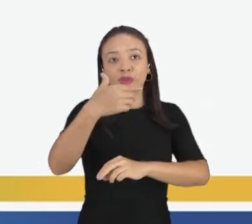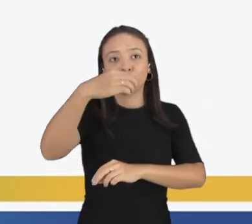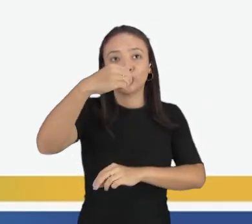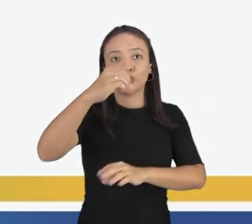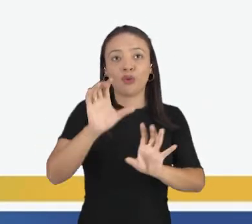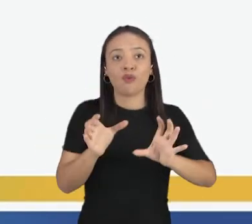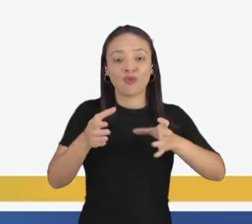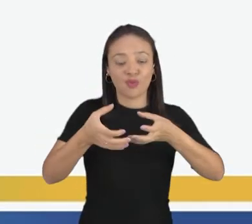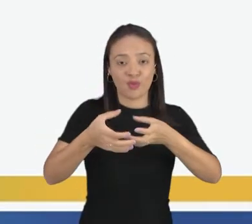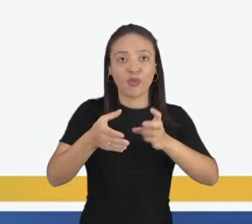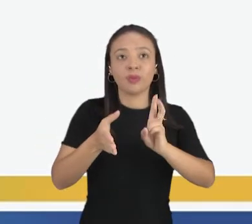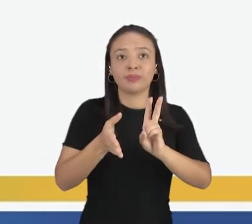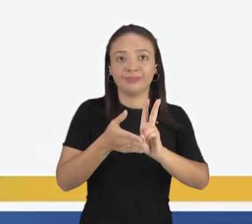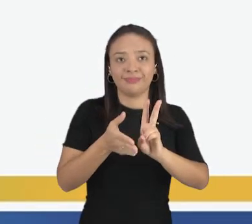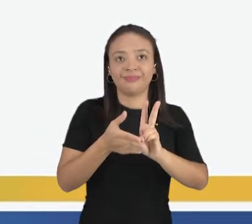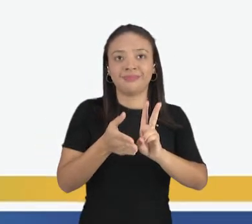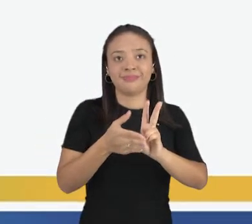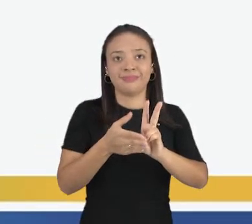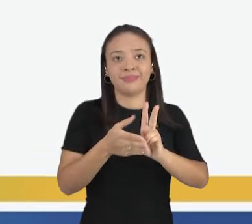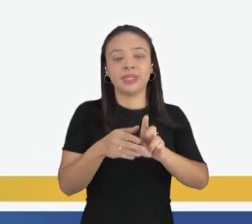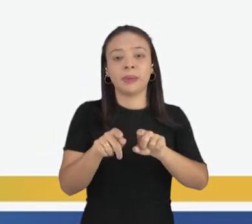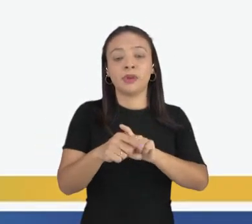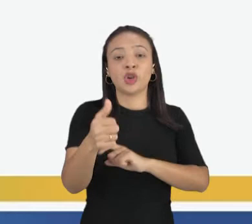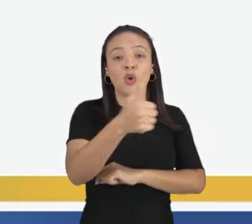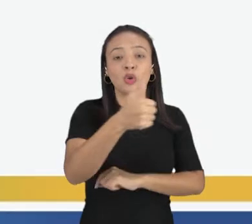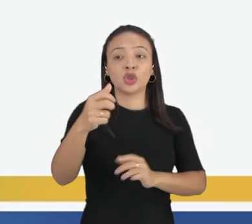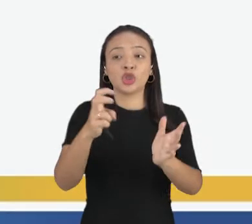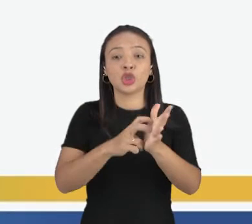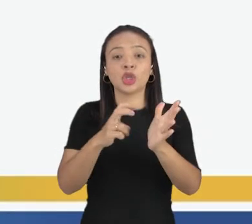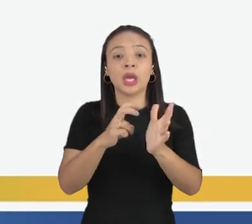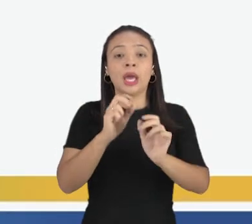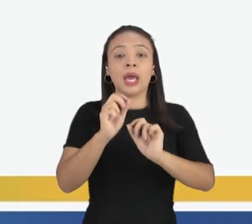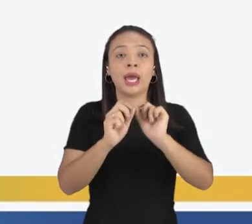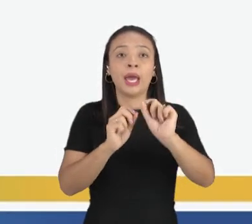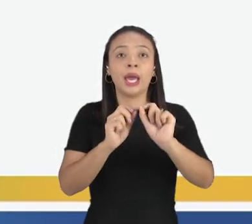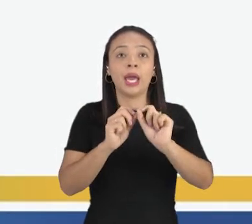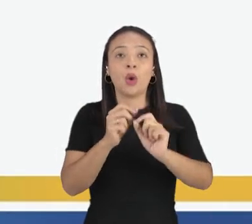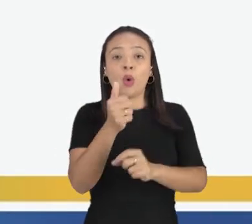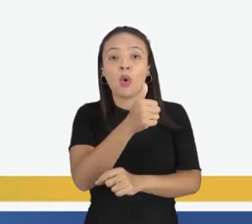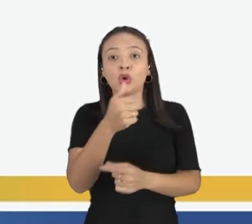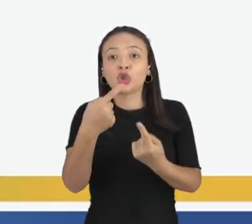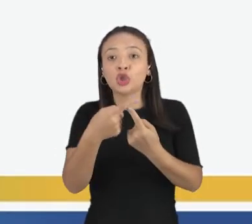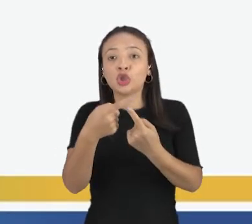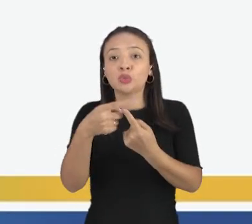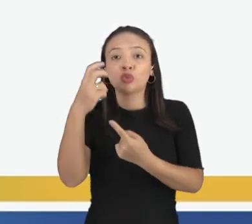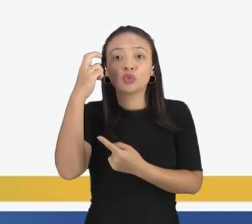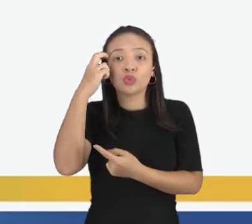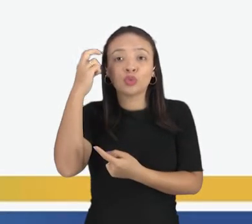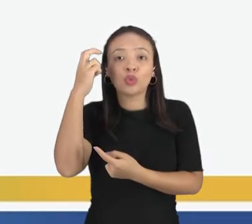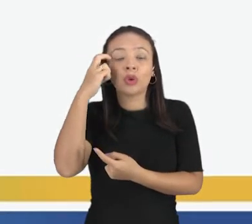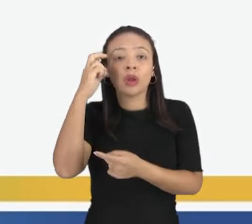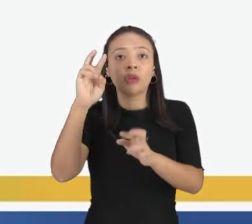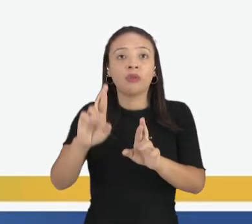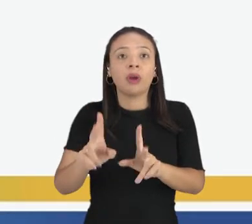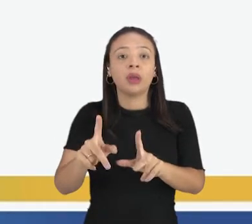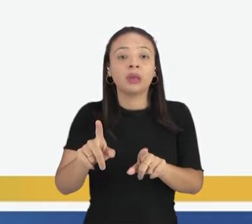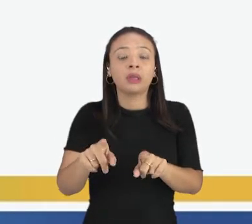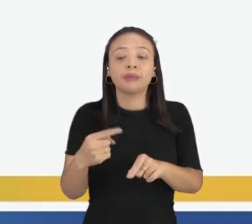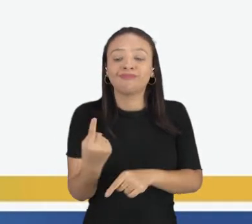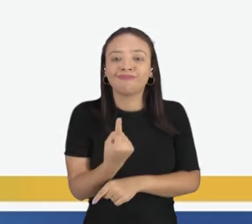grupos indígenas, né? Dentre eles aí 11 etnias que viviam completamente isoladas, né? Então a gente vai ter então esse